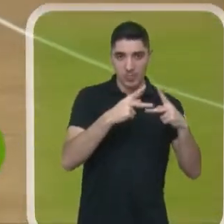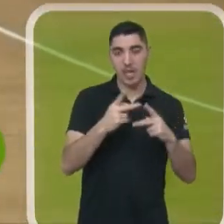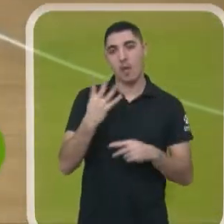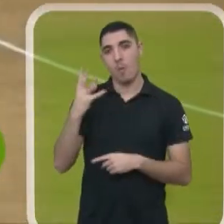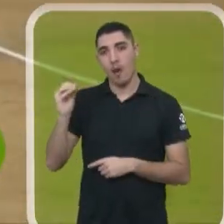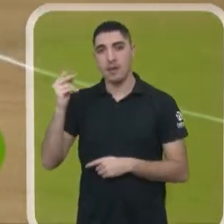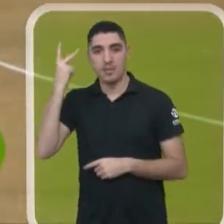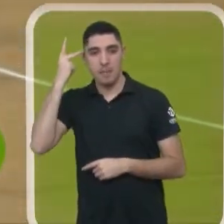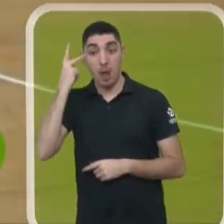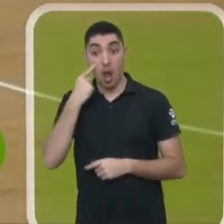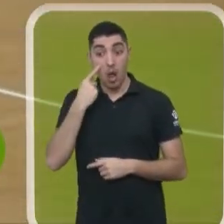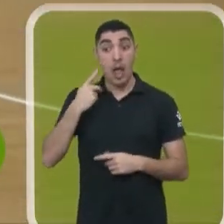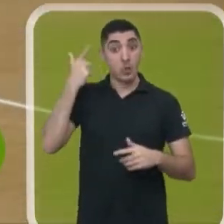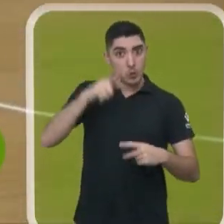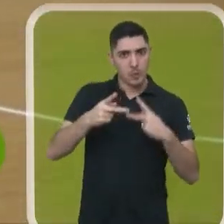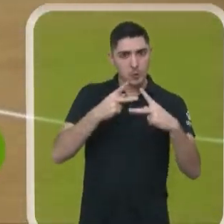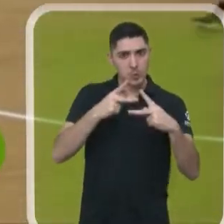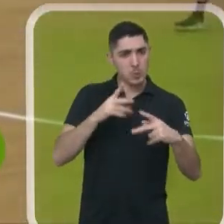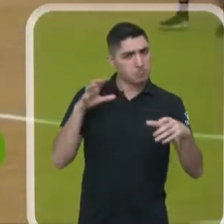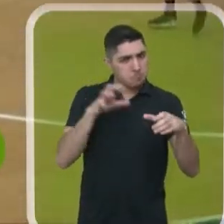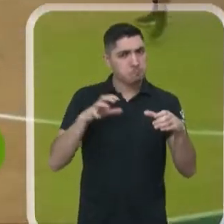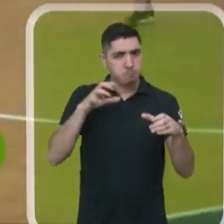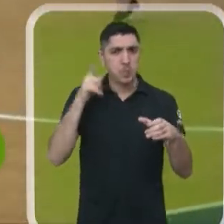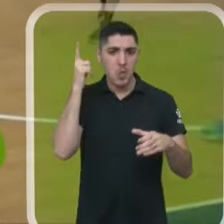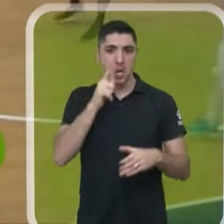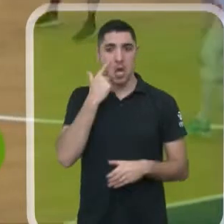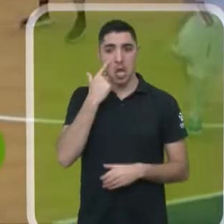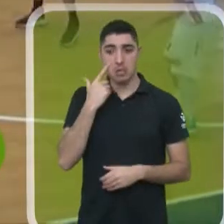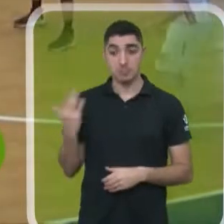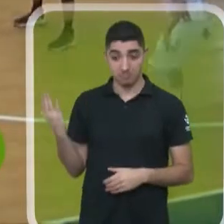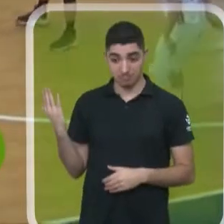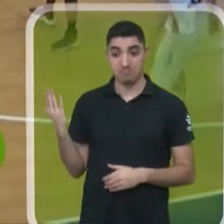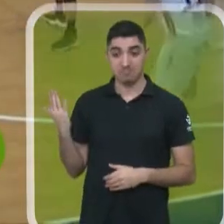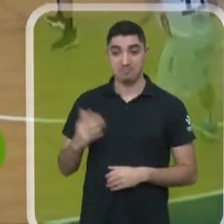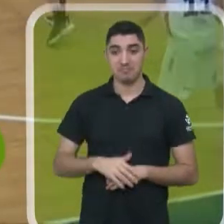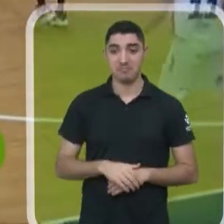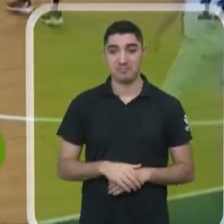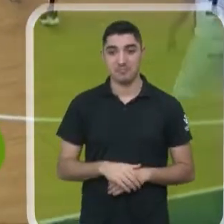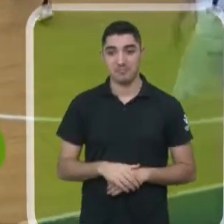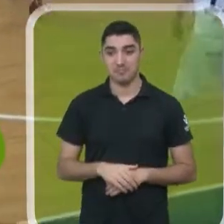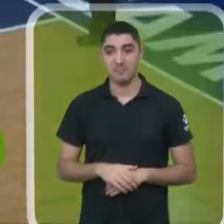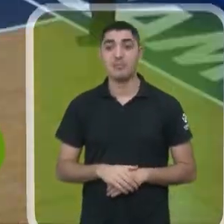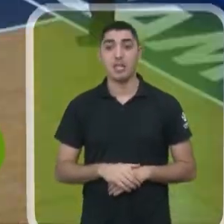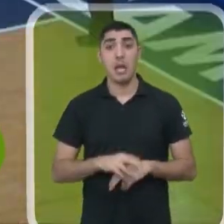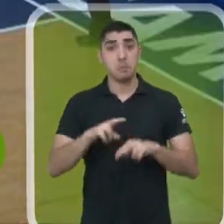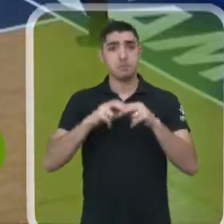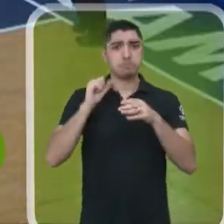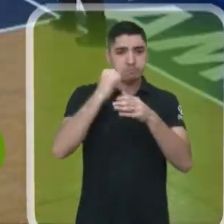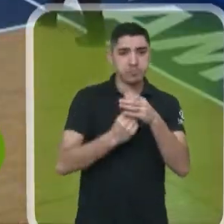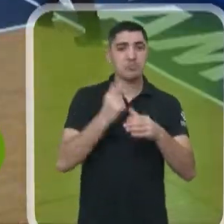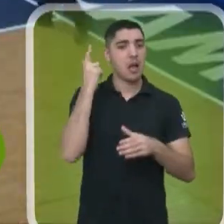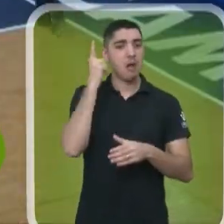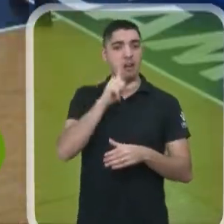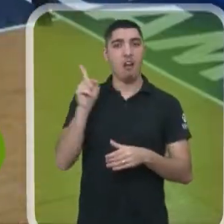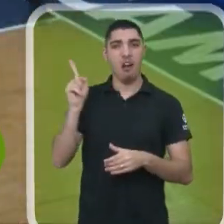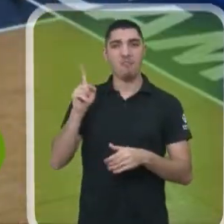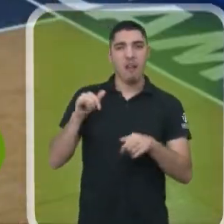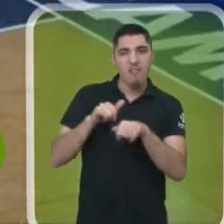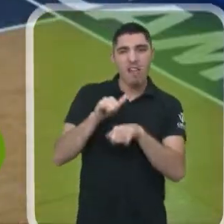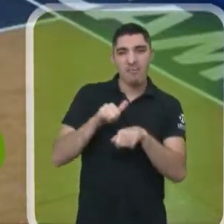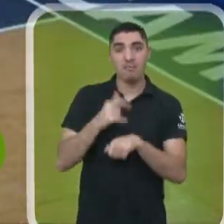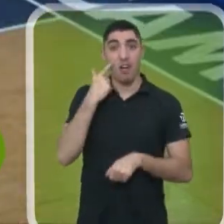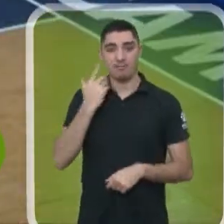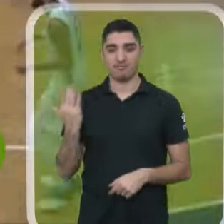Voltou a se encontrar na partida e com boa movimentação de garrafão é de foi sofrendo falta se converter Oi livre